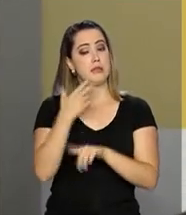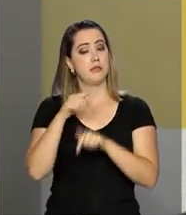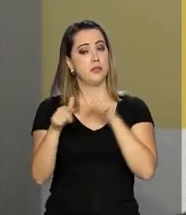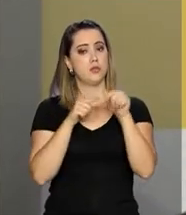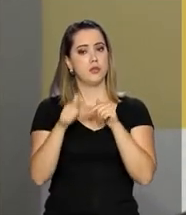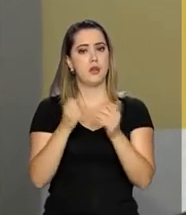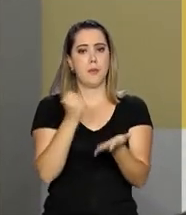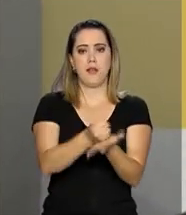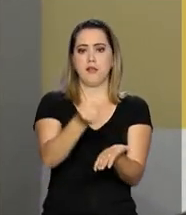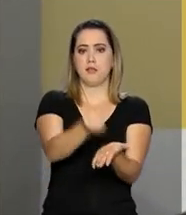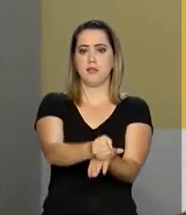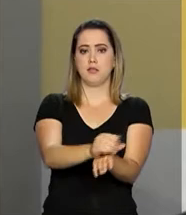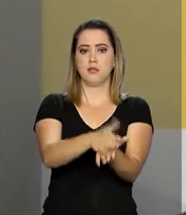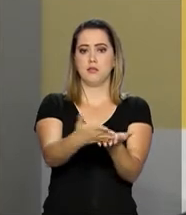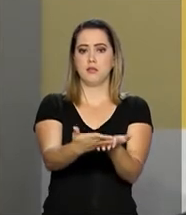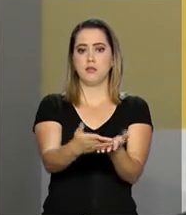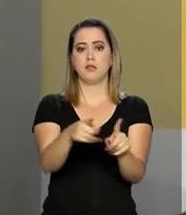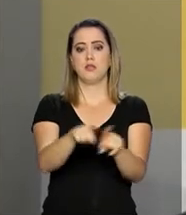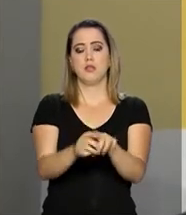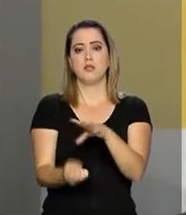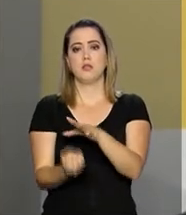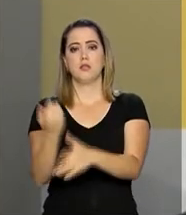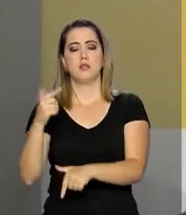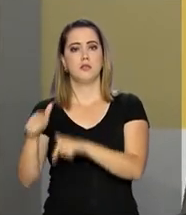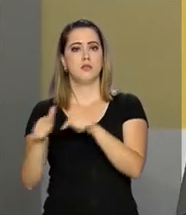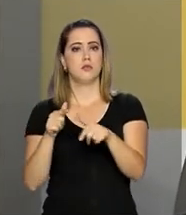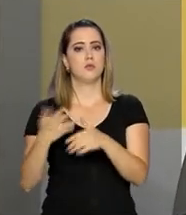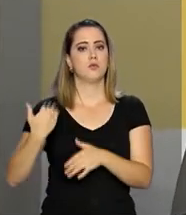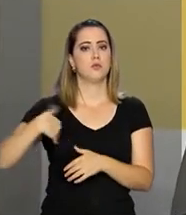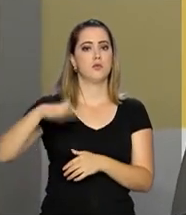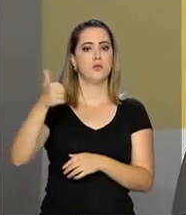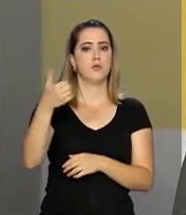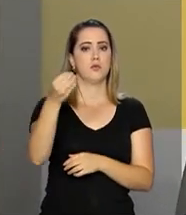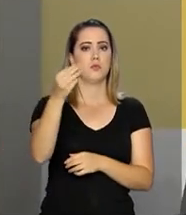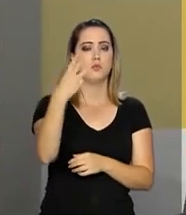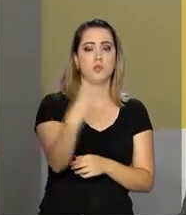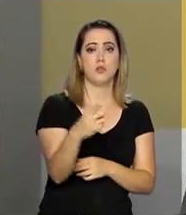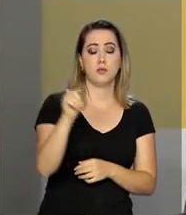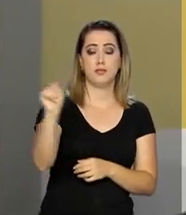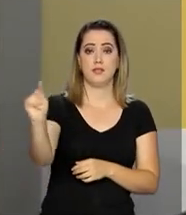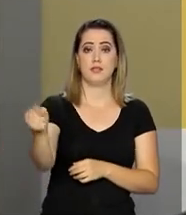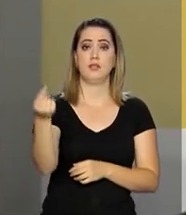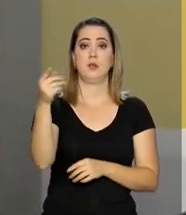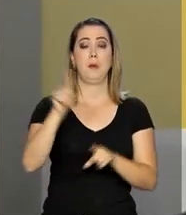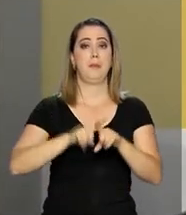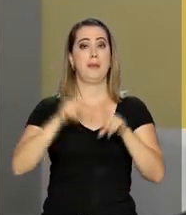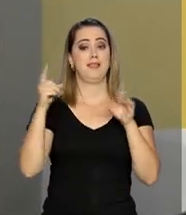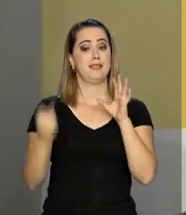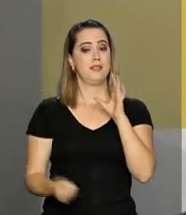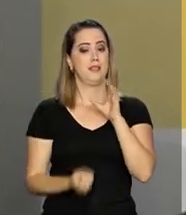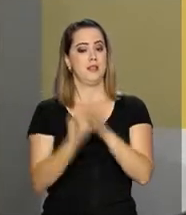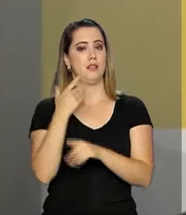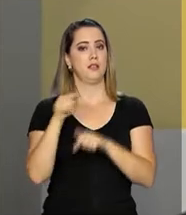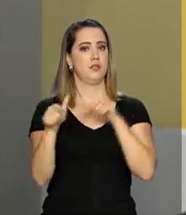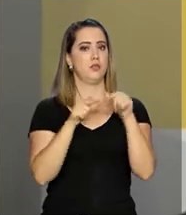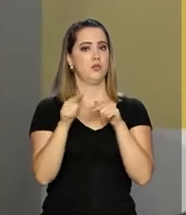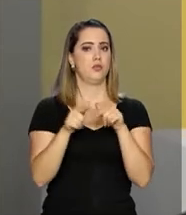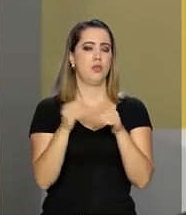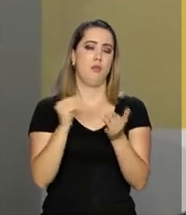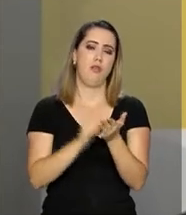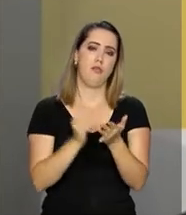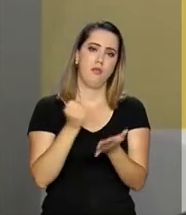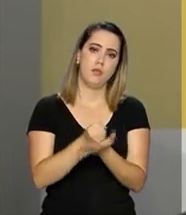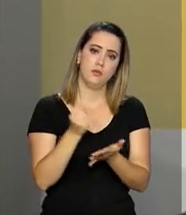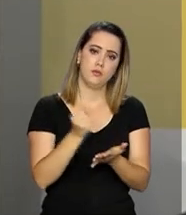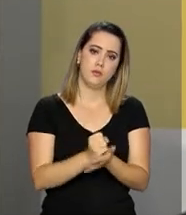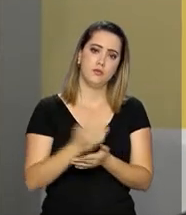emprego com carteira assinada postos de trabalho mais de 113 mil mas postos de trabalho ainda sem carteira assinada